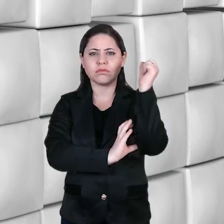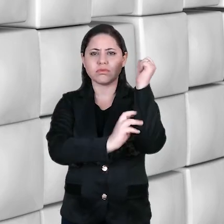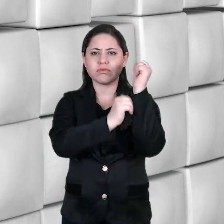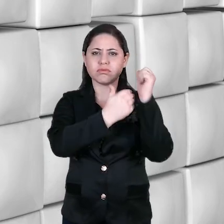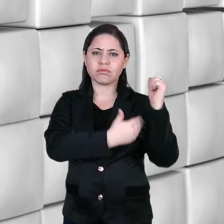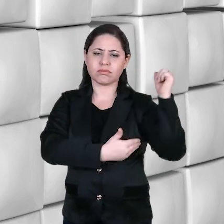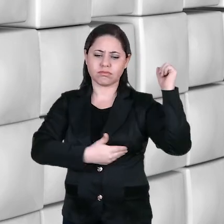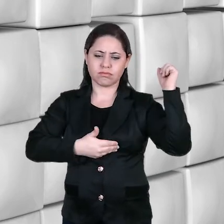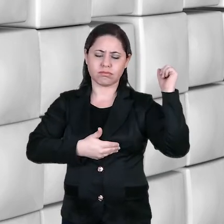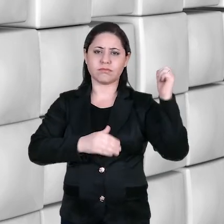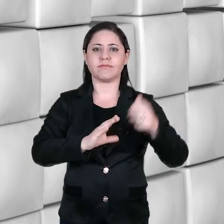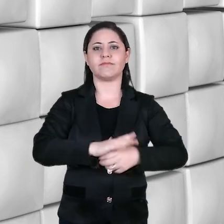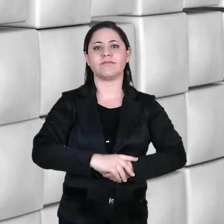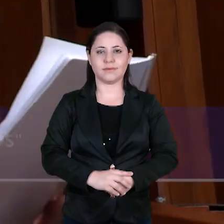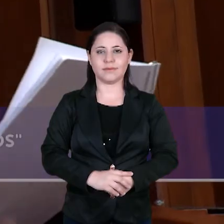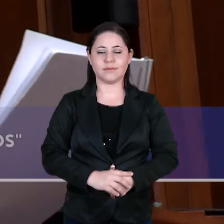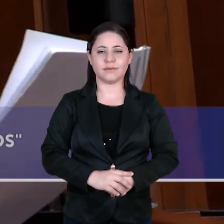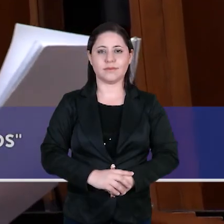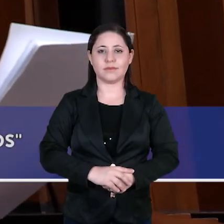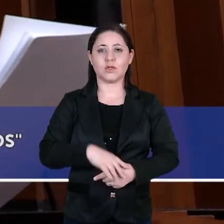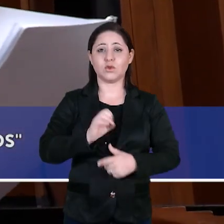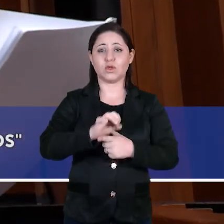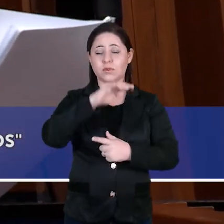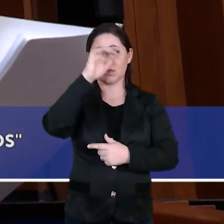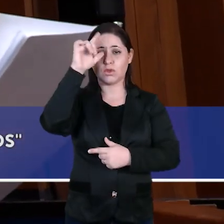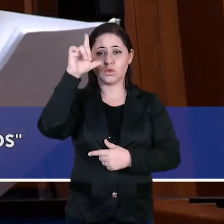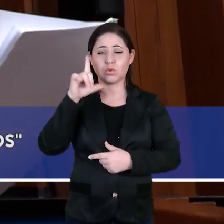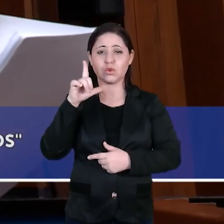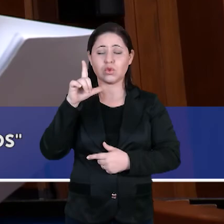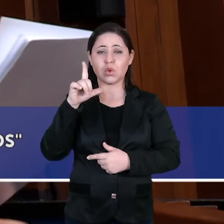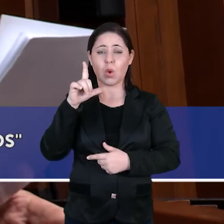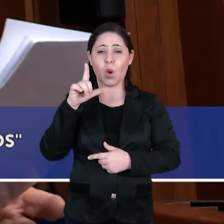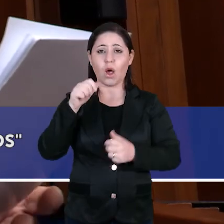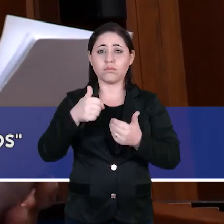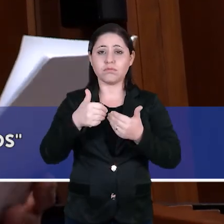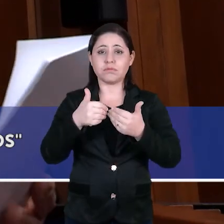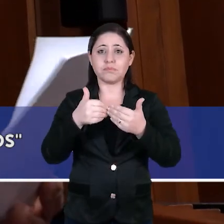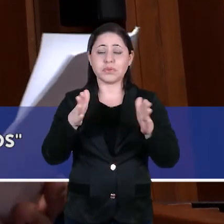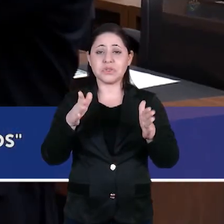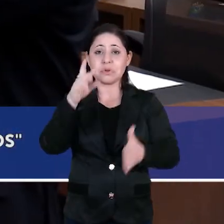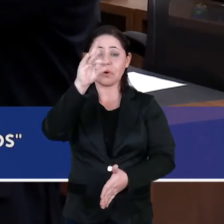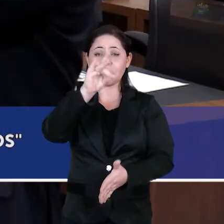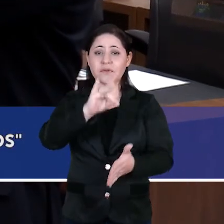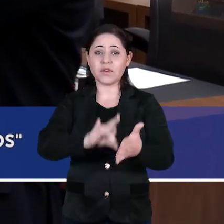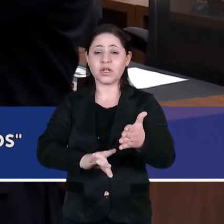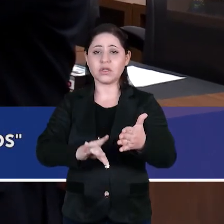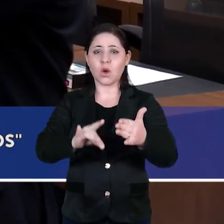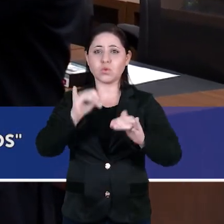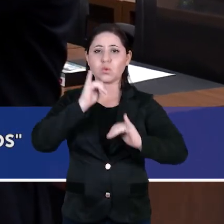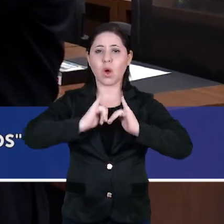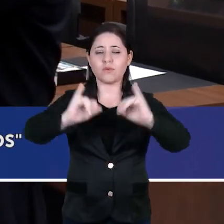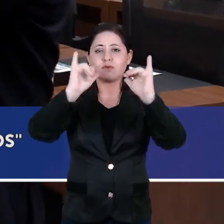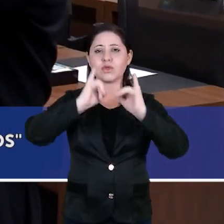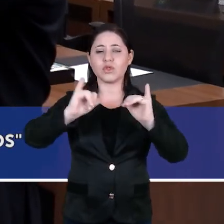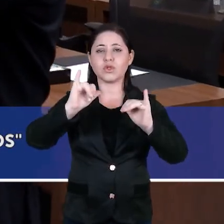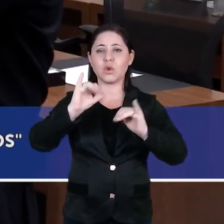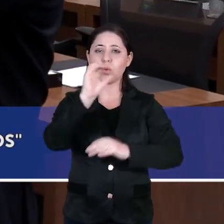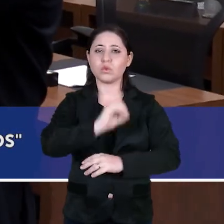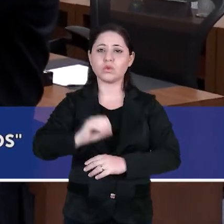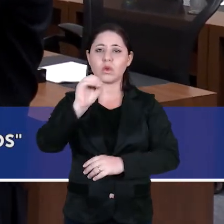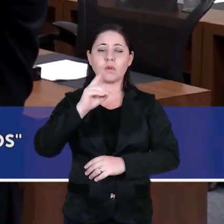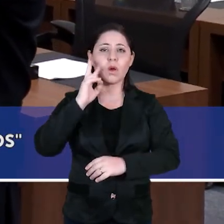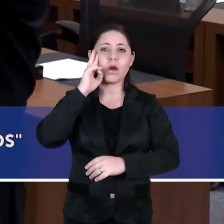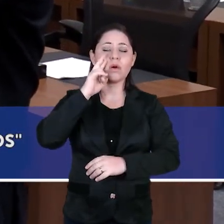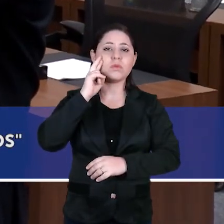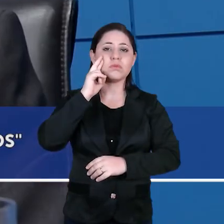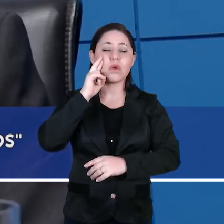combate ao câncer de mama. A Assembleia Legislativa de Mato Grosso do Sul realizou a abertura oficial da Campanha